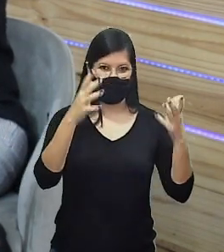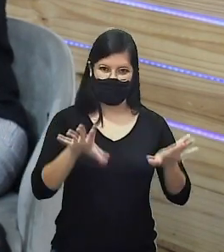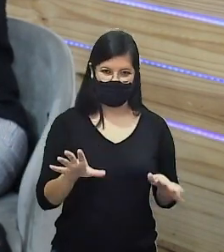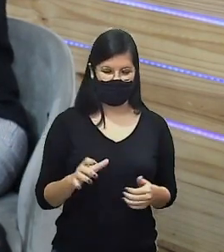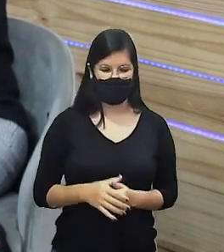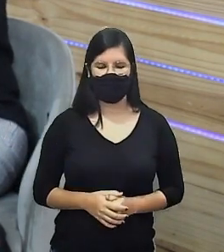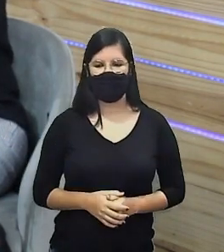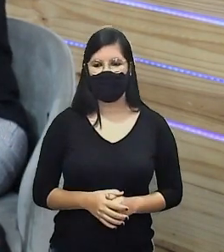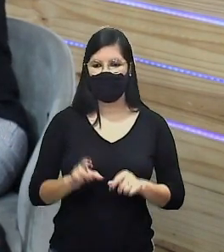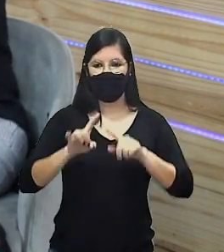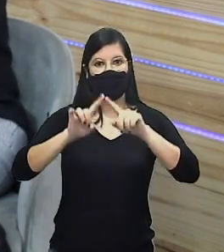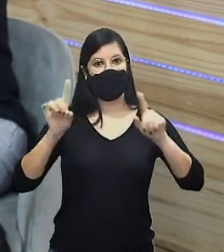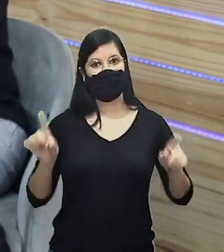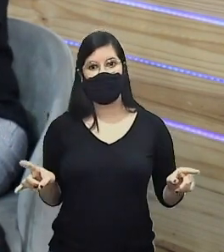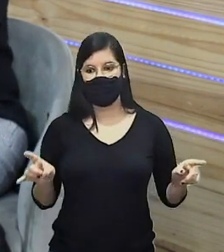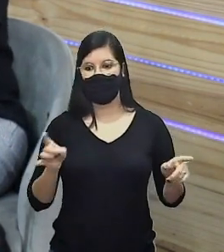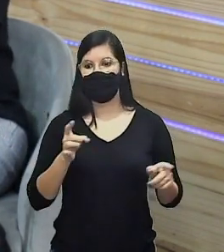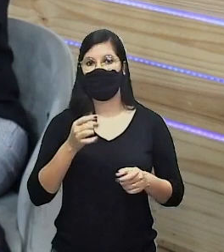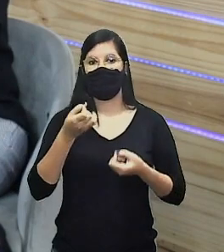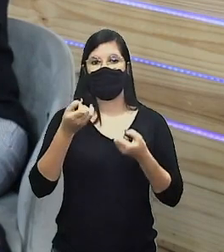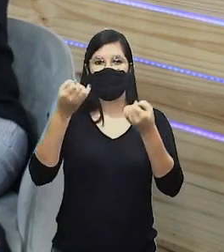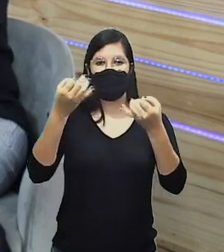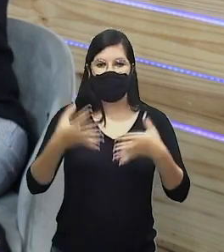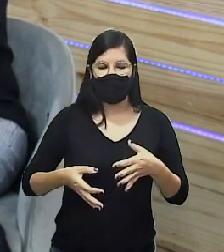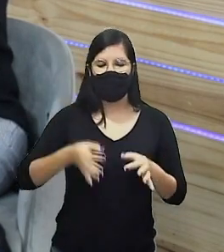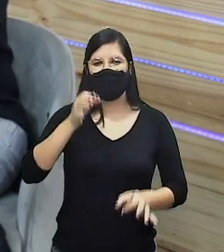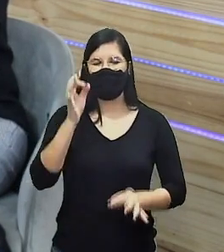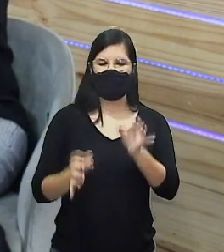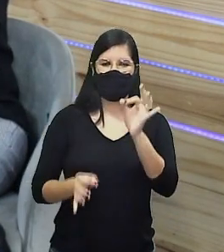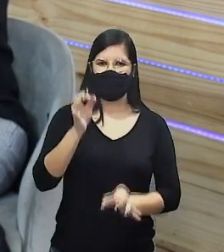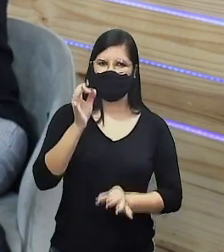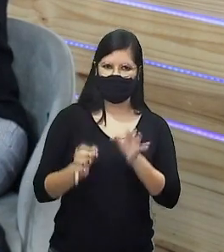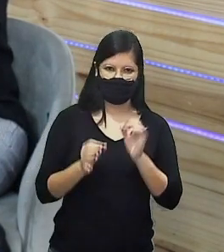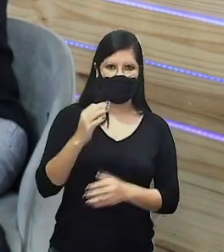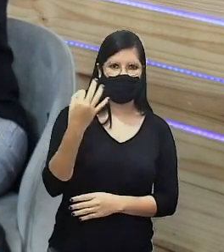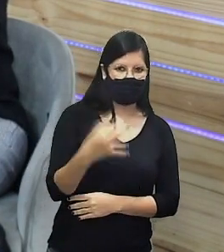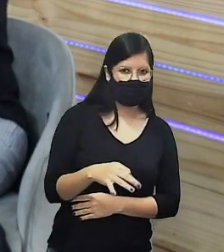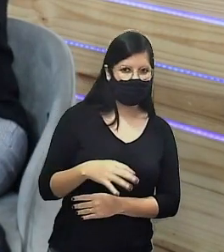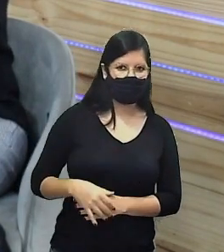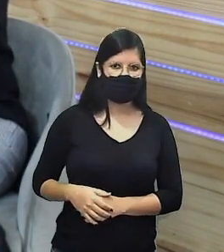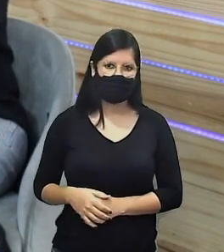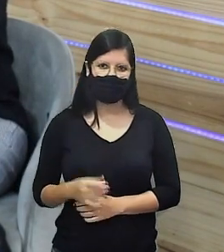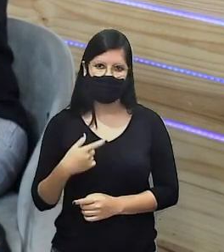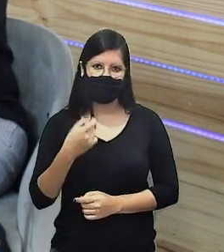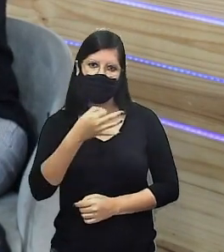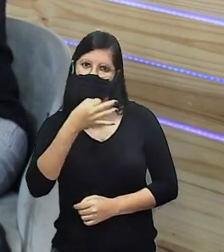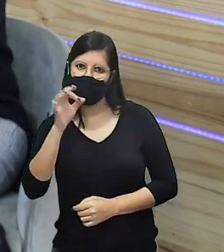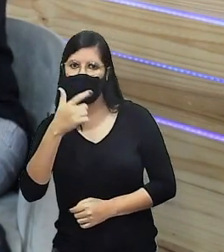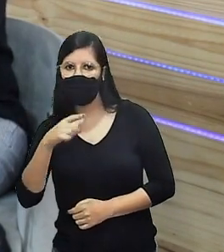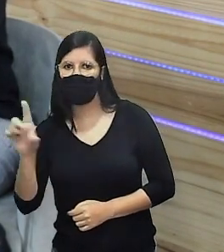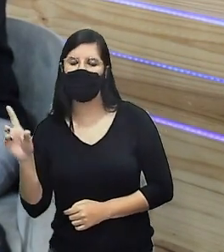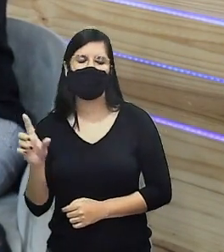quer isso. Mas a forma de você julgar, será que é correta? Você não poderia fazer um outro